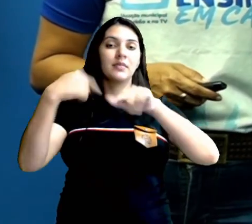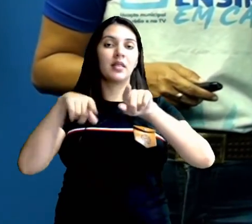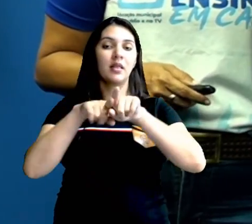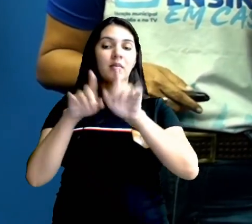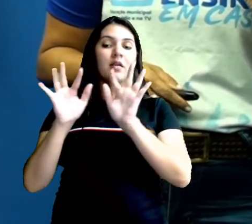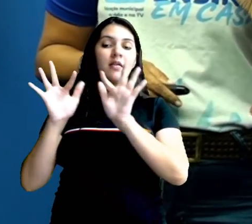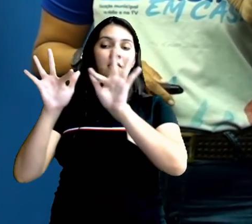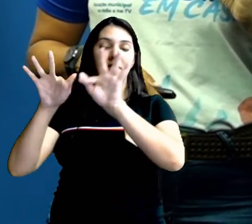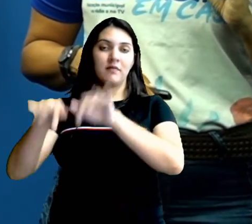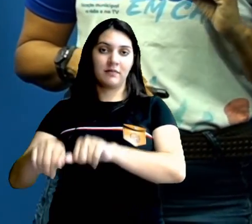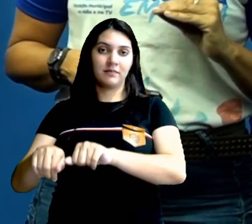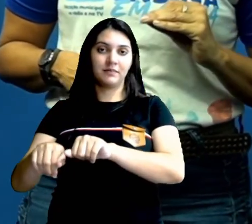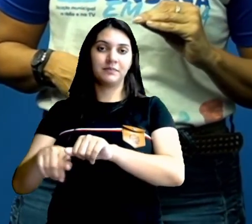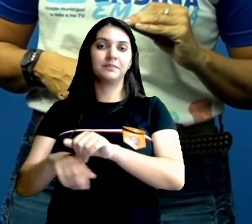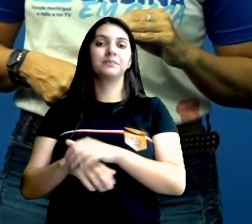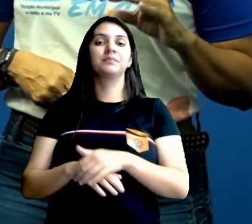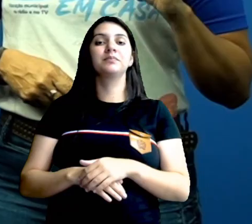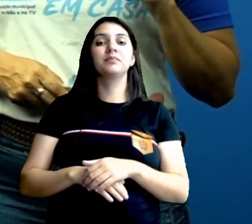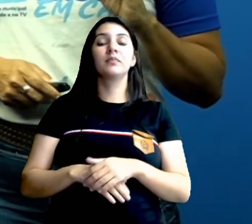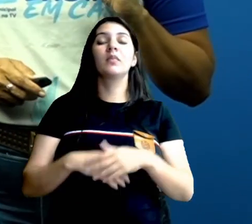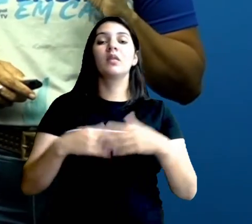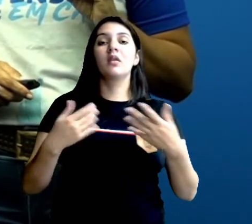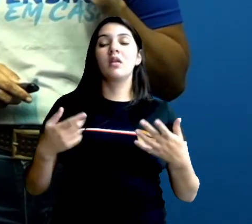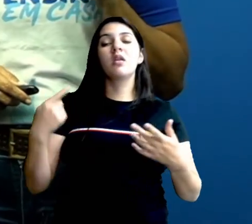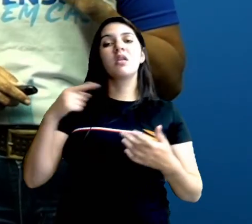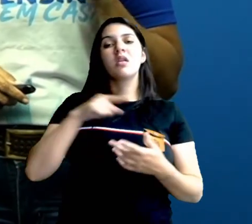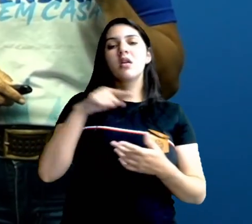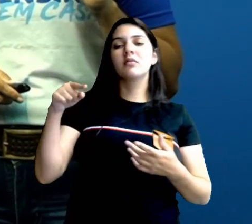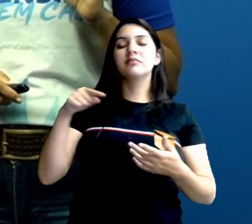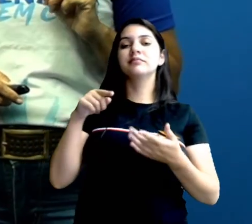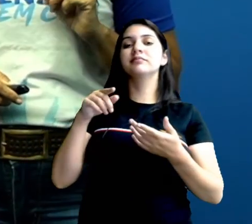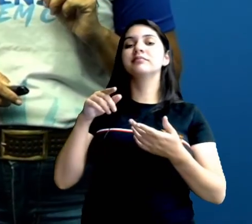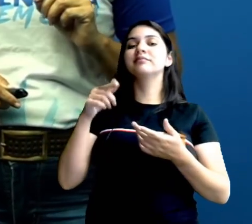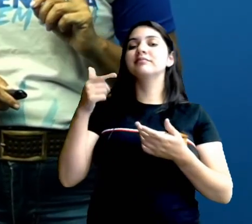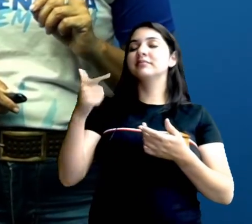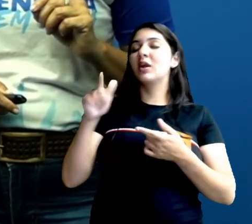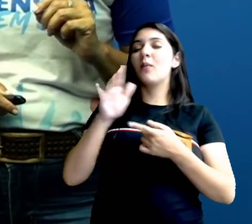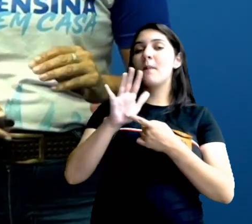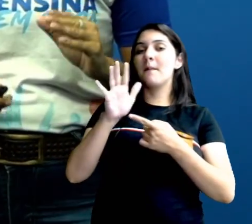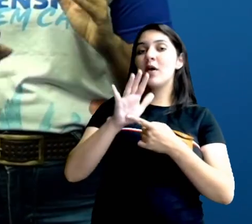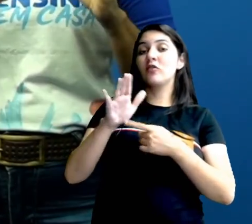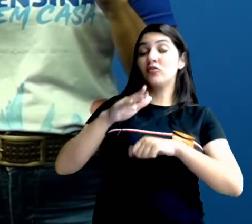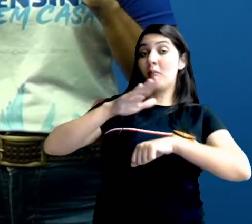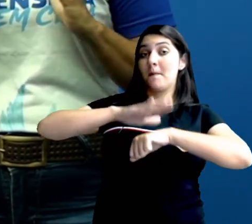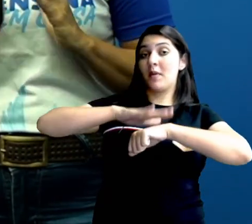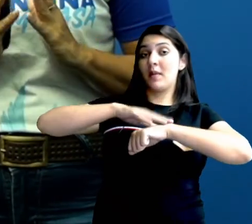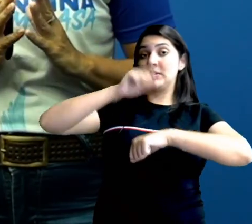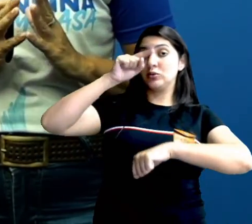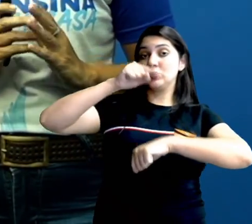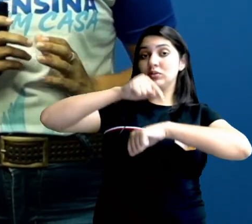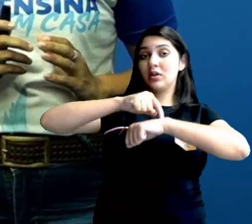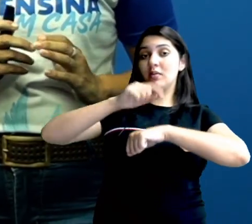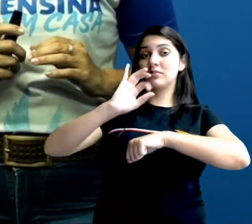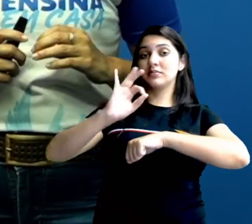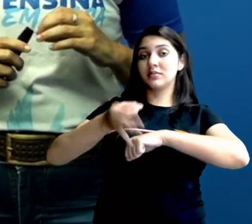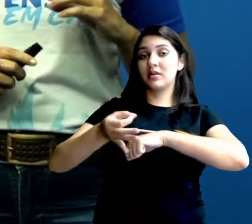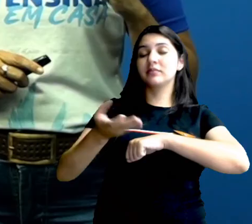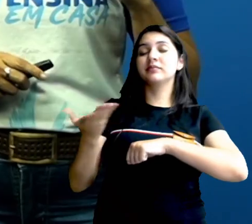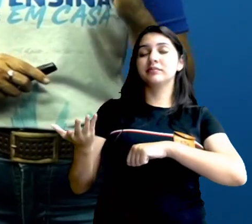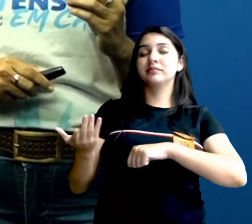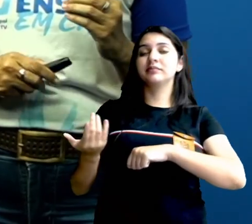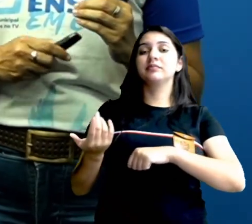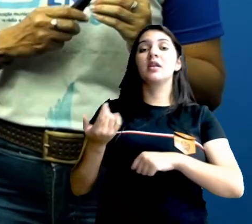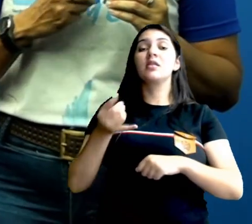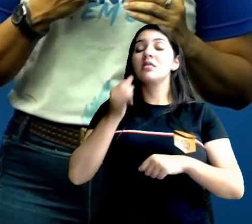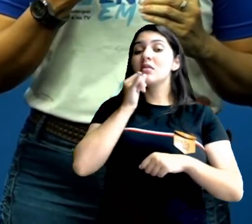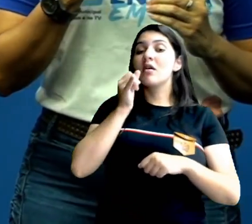e situação final. E eles não apresentam tempo, tá, gente? Assim, é um tempo indeterminado.